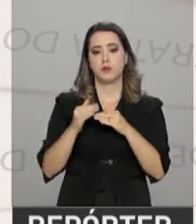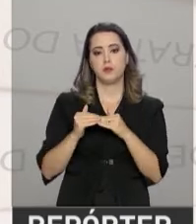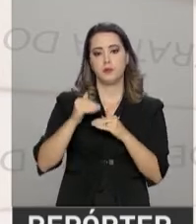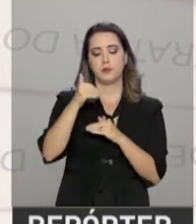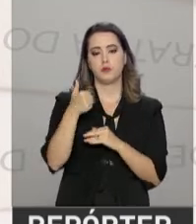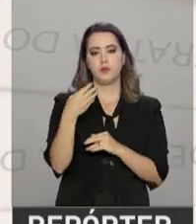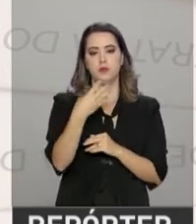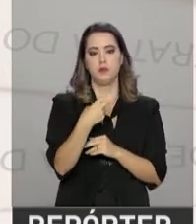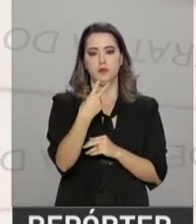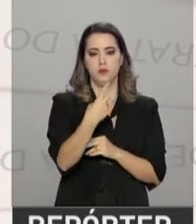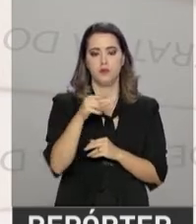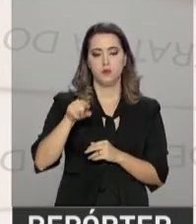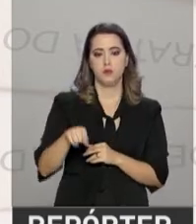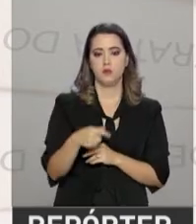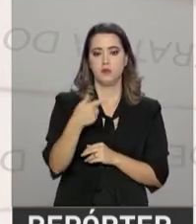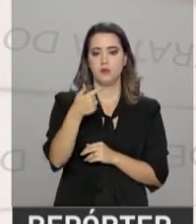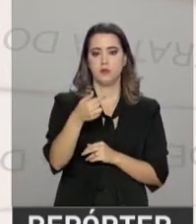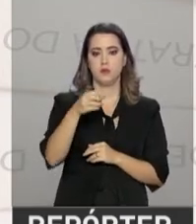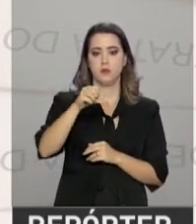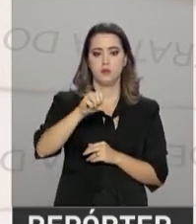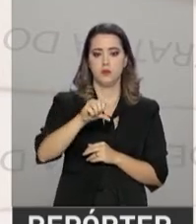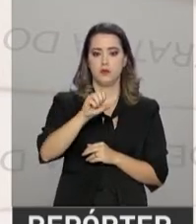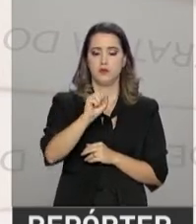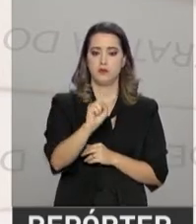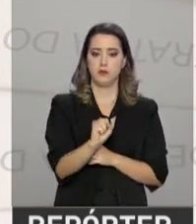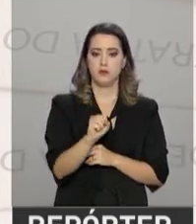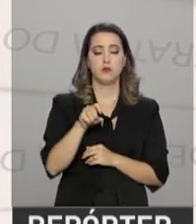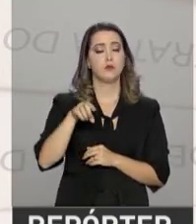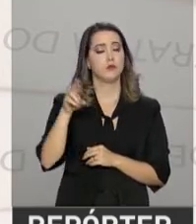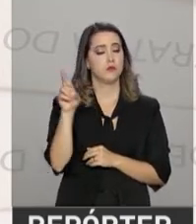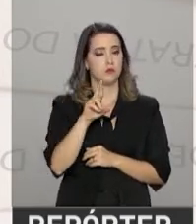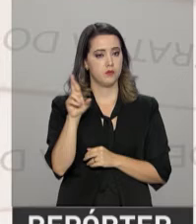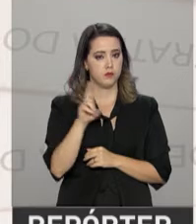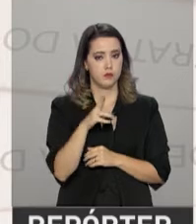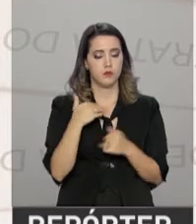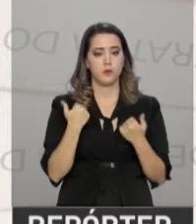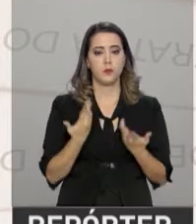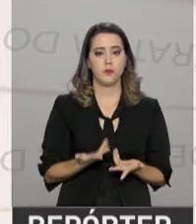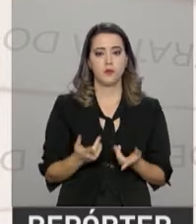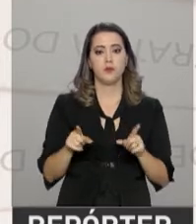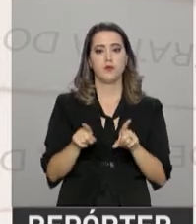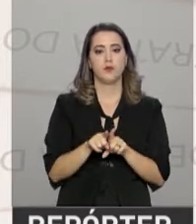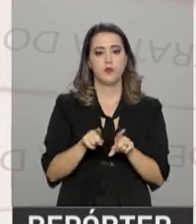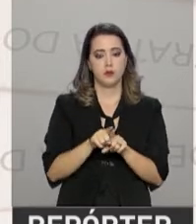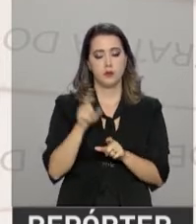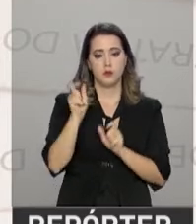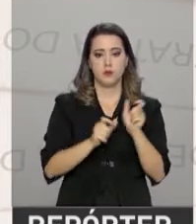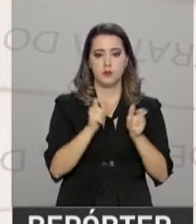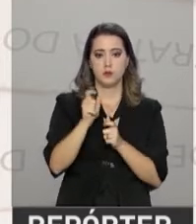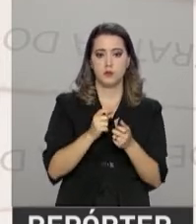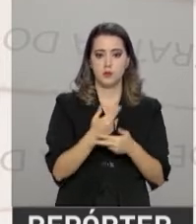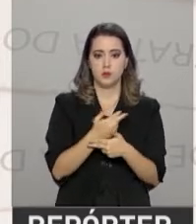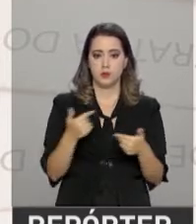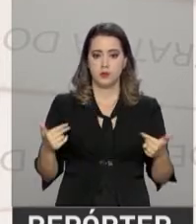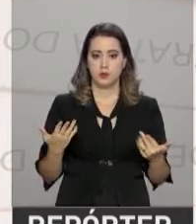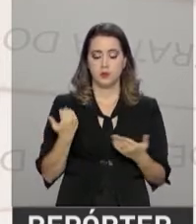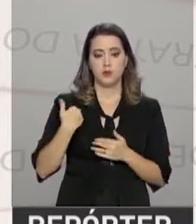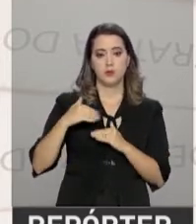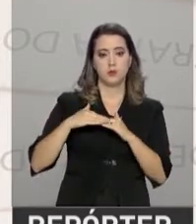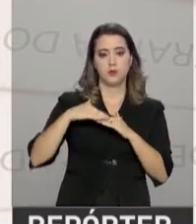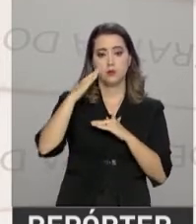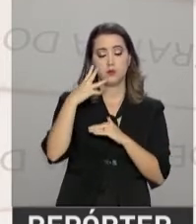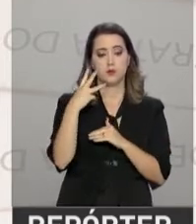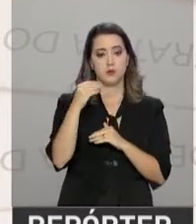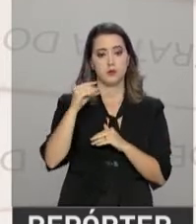de 142 mil setecentos e noventa e oito reais e 50 centavos e quem tem bens no valor de mais de